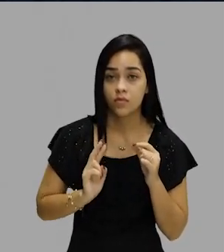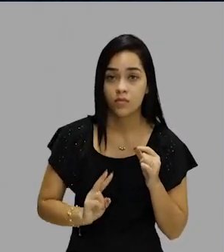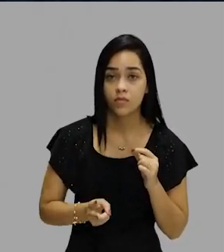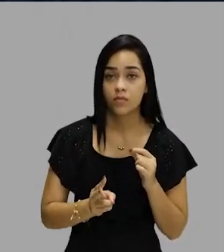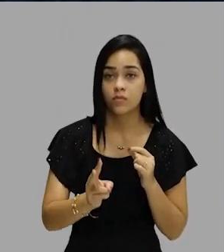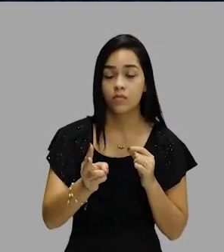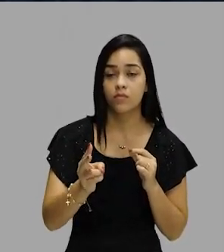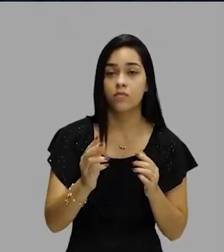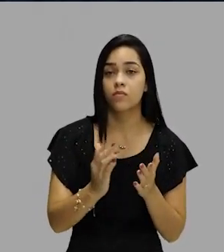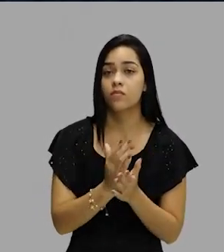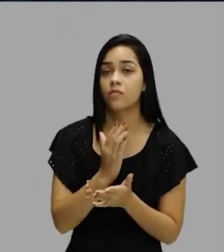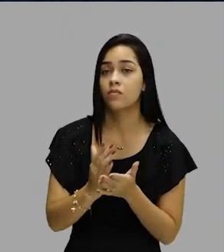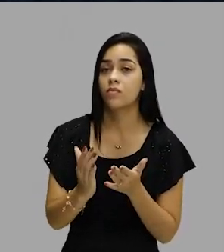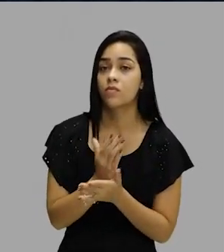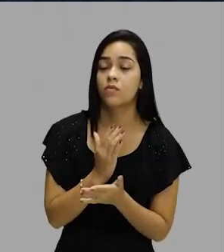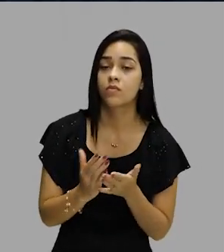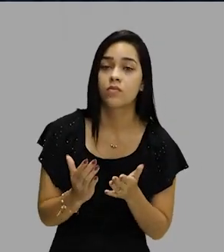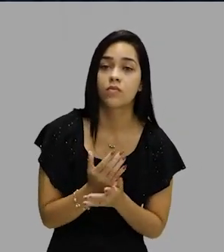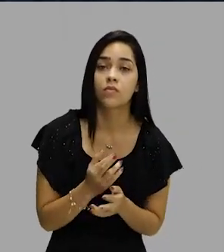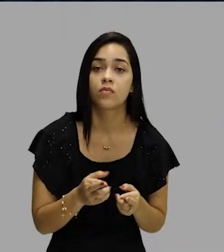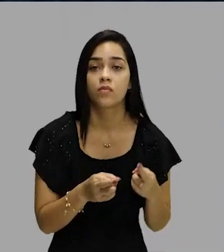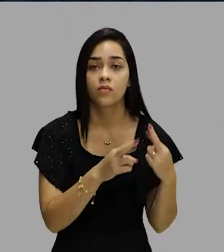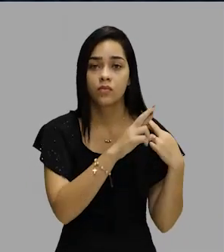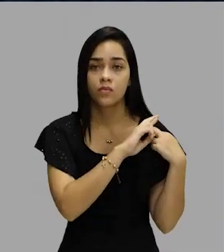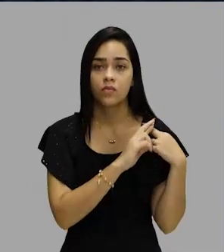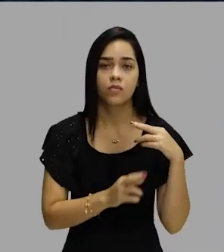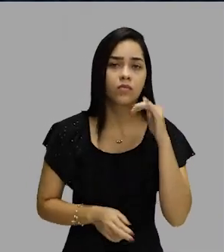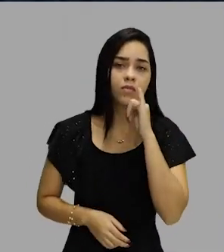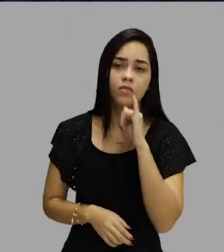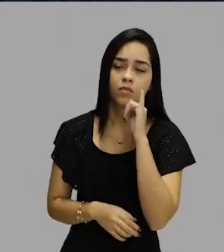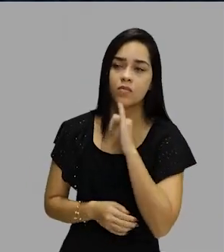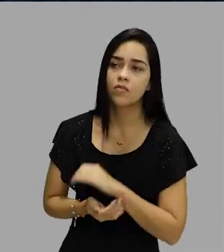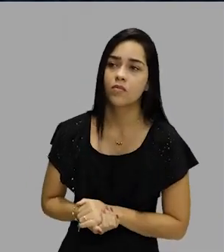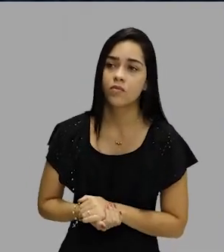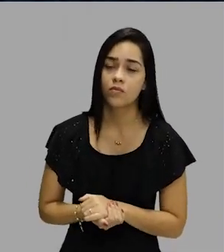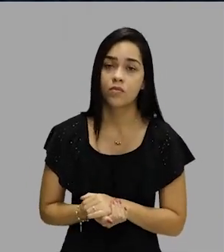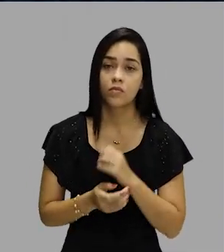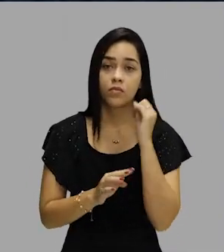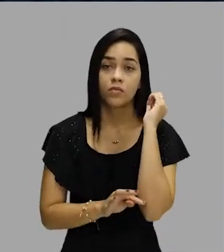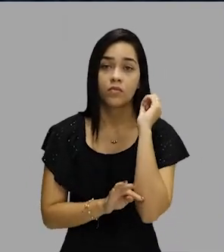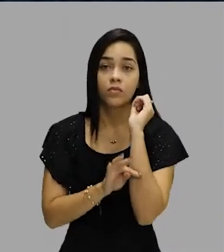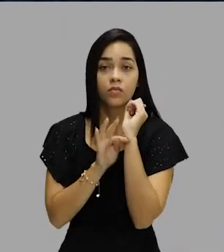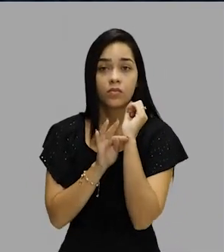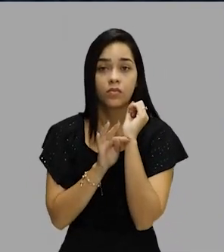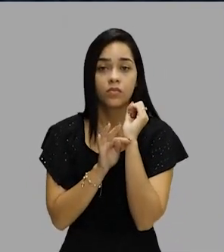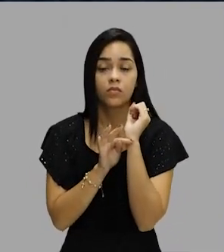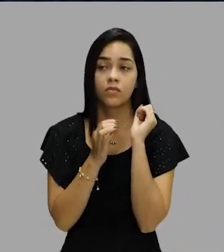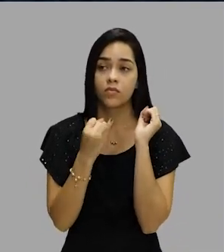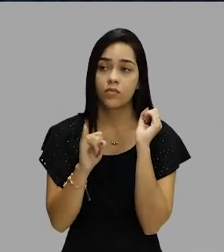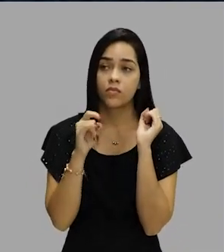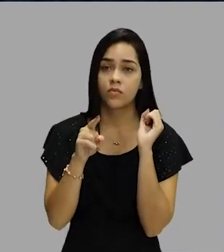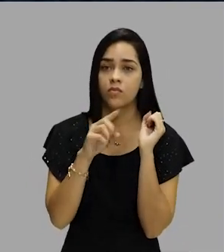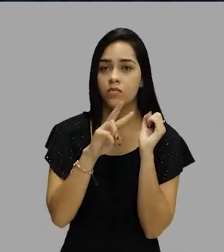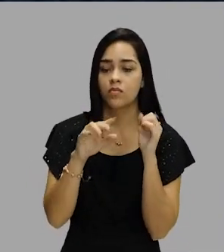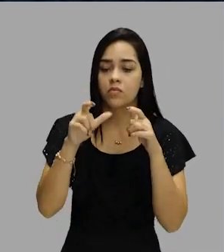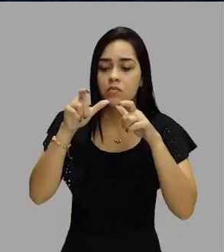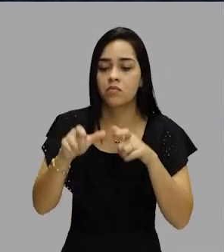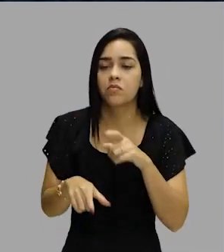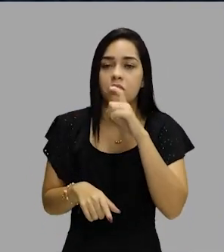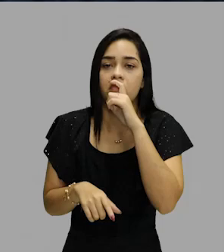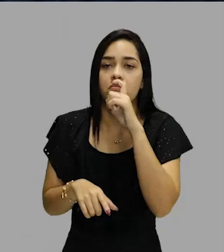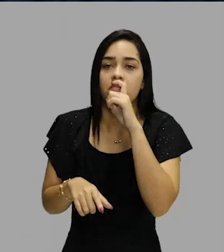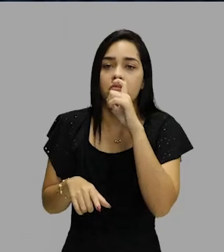constante algumas funções. Por exemplo, temperatura. Se você vai para um local mais